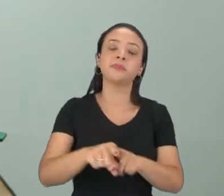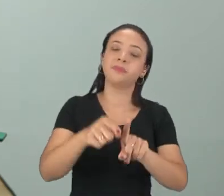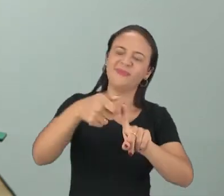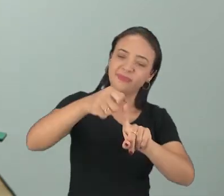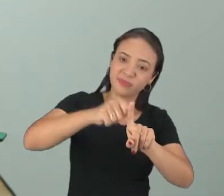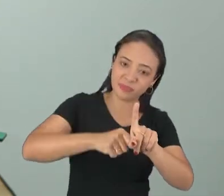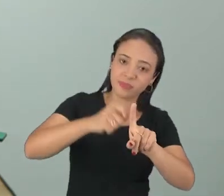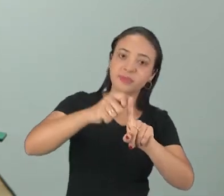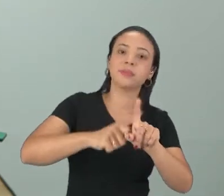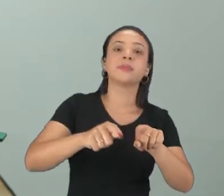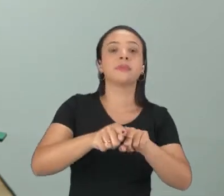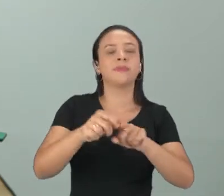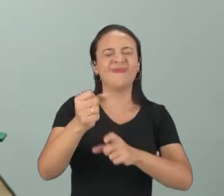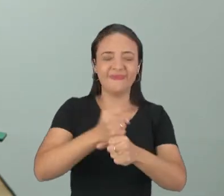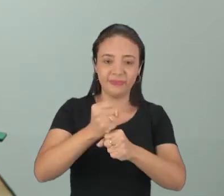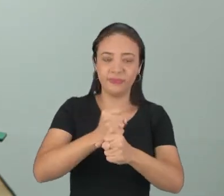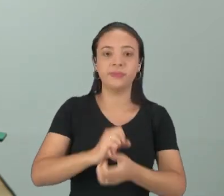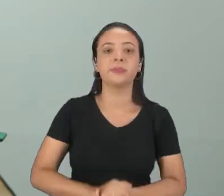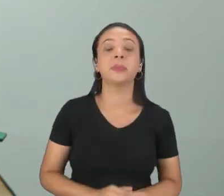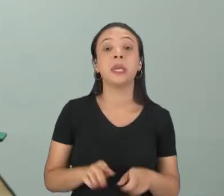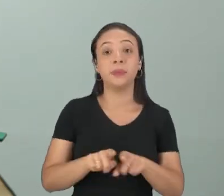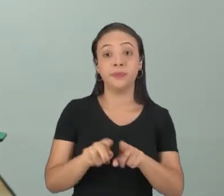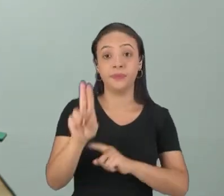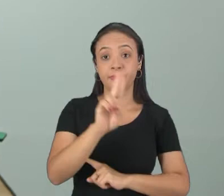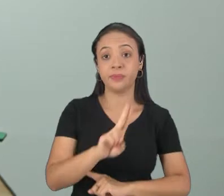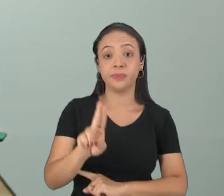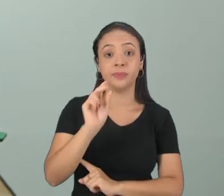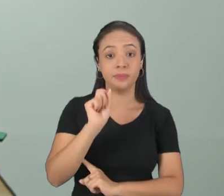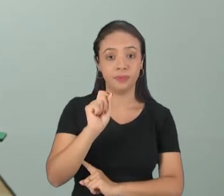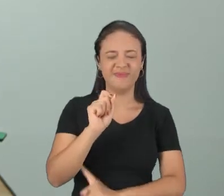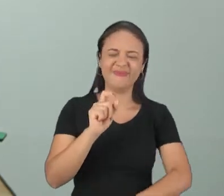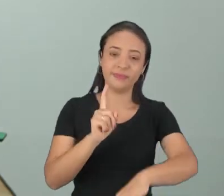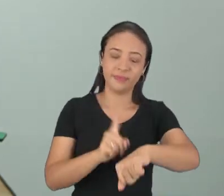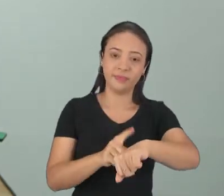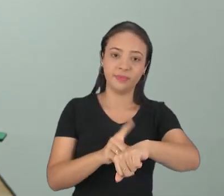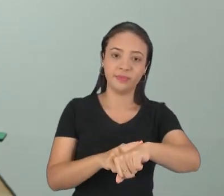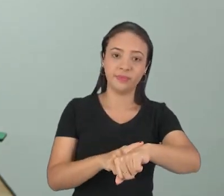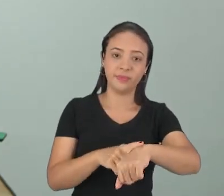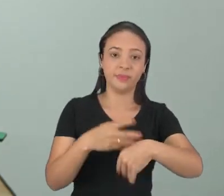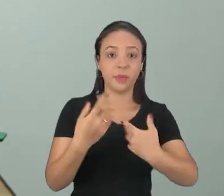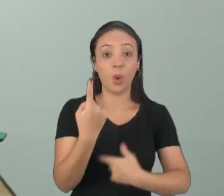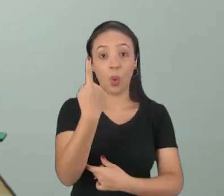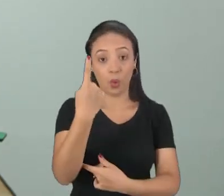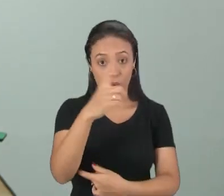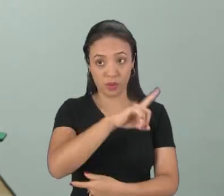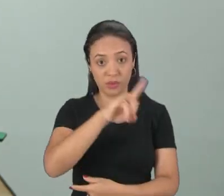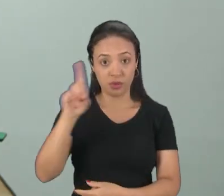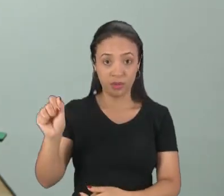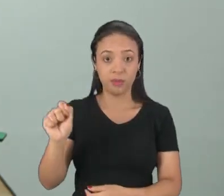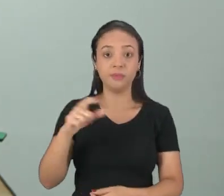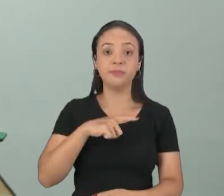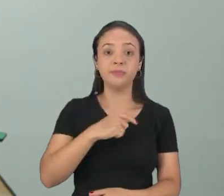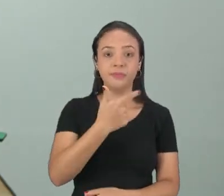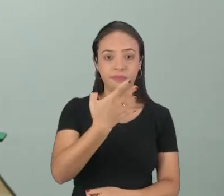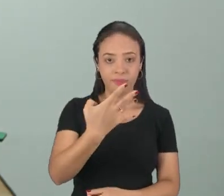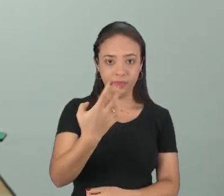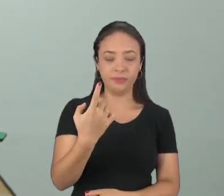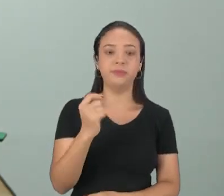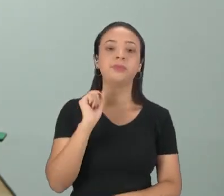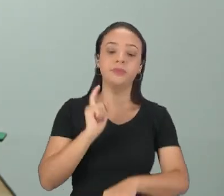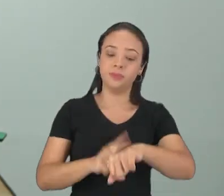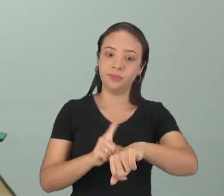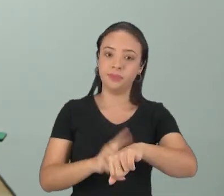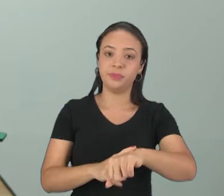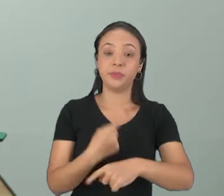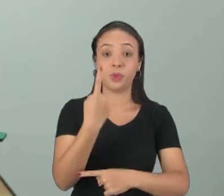anos. E o que nós estamos utilizando é as horas, né? Que um dia ele tem 24 horas